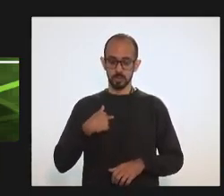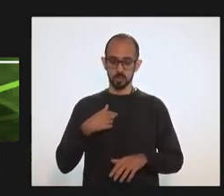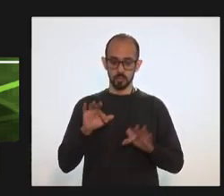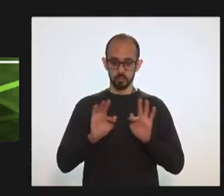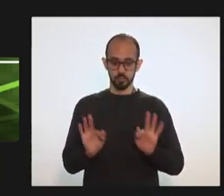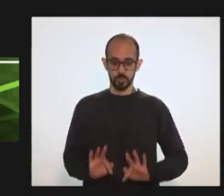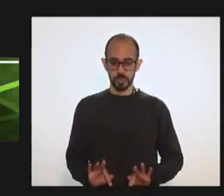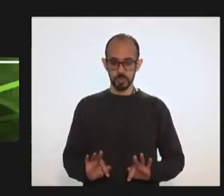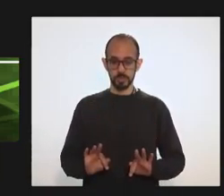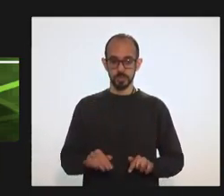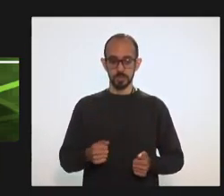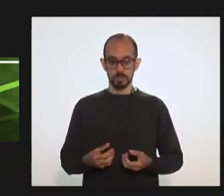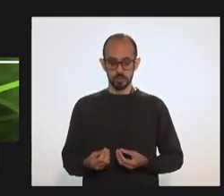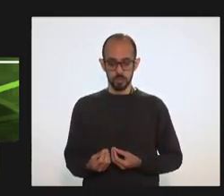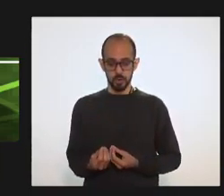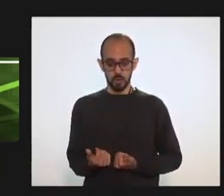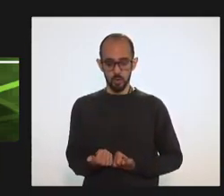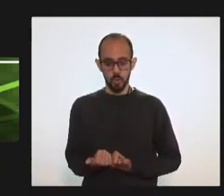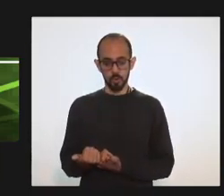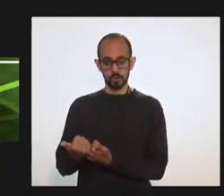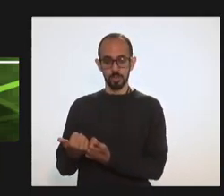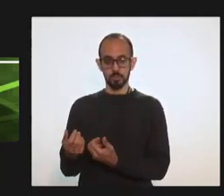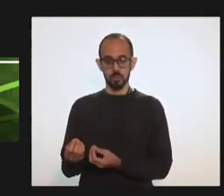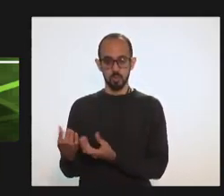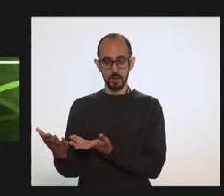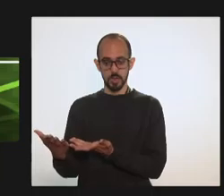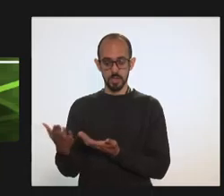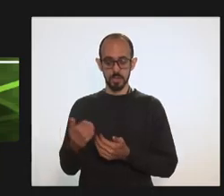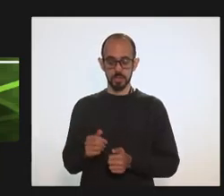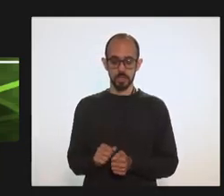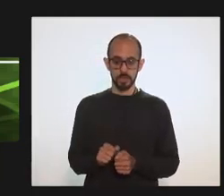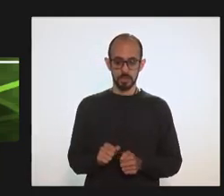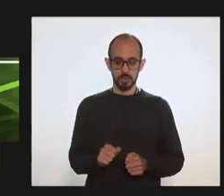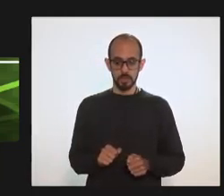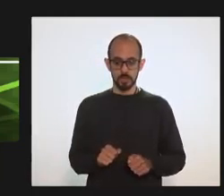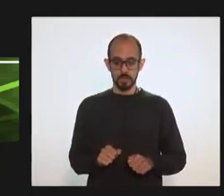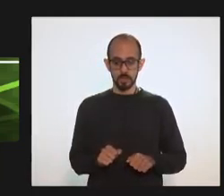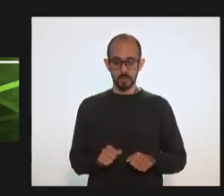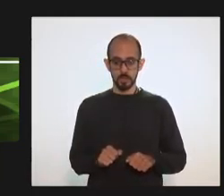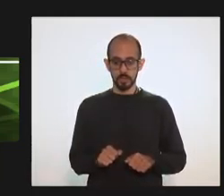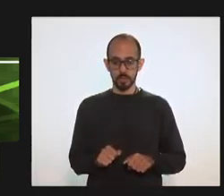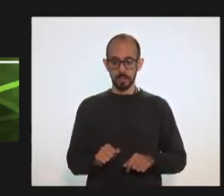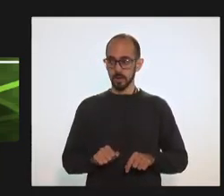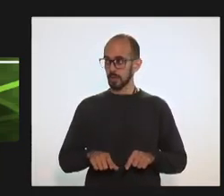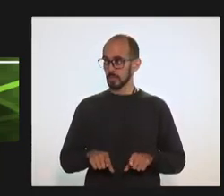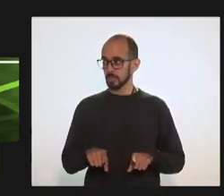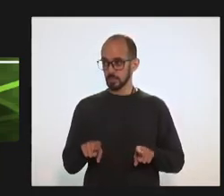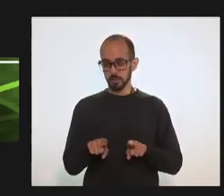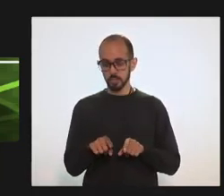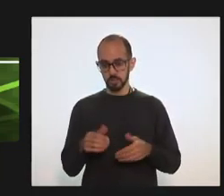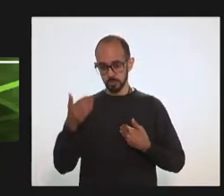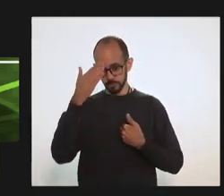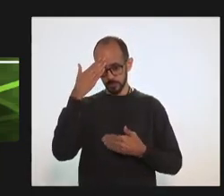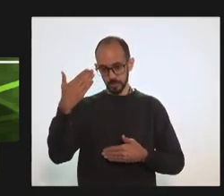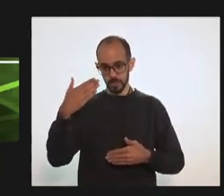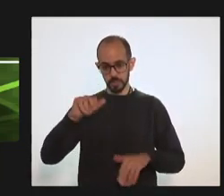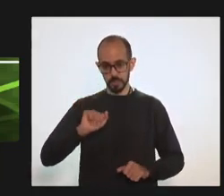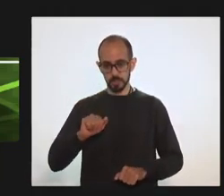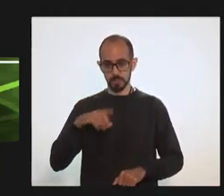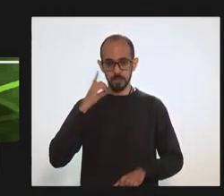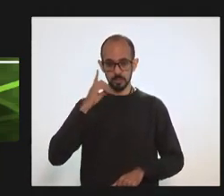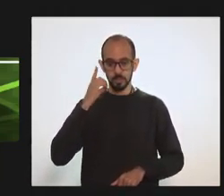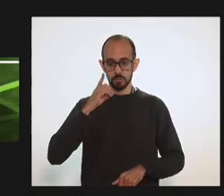antes de votar, eu gostaria de fazer aqui uma manifestação de agradecimento. Estou agora retornando à